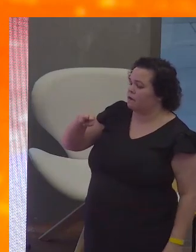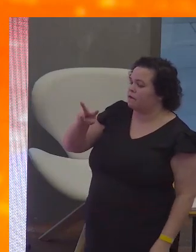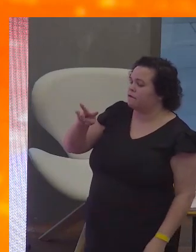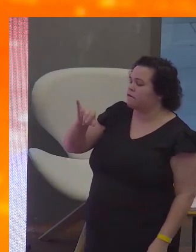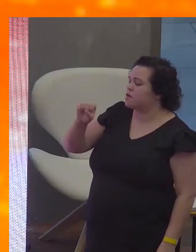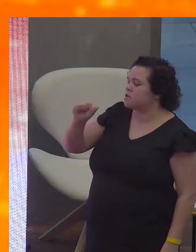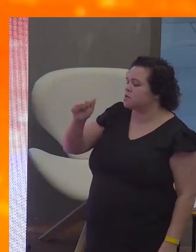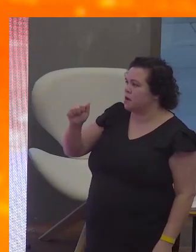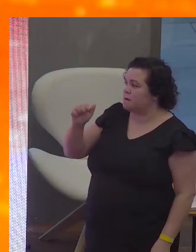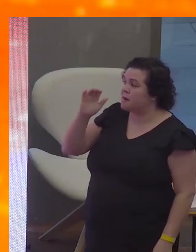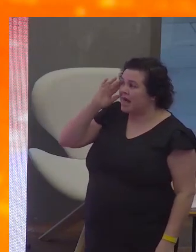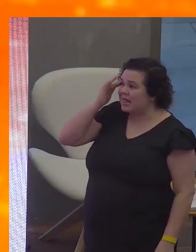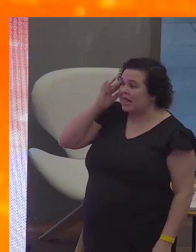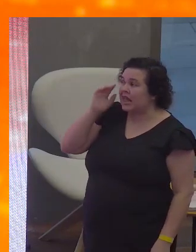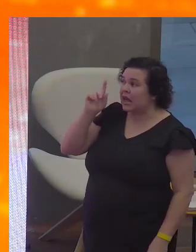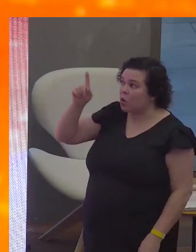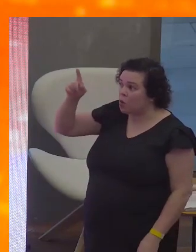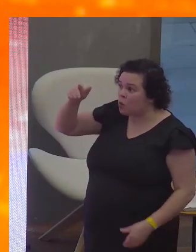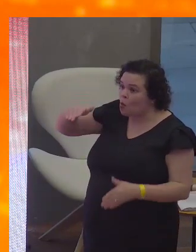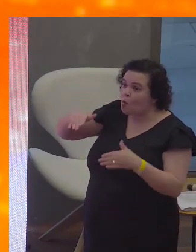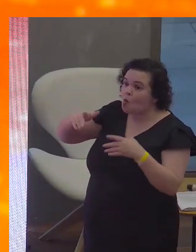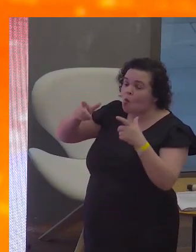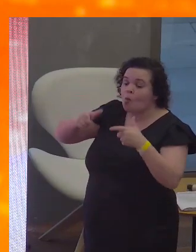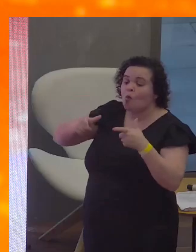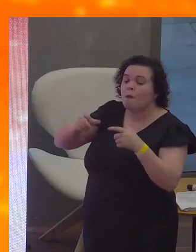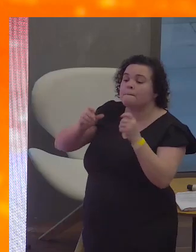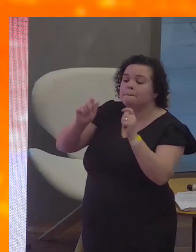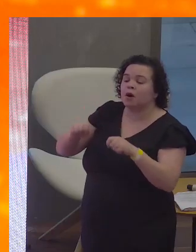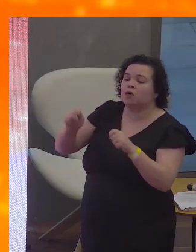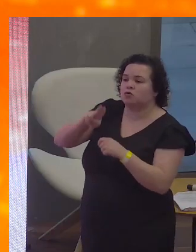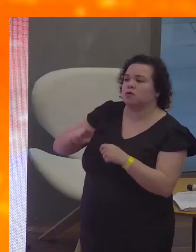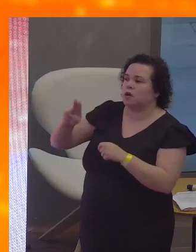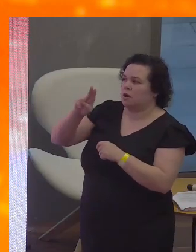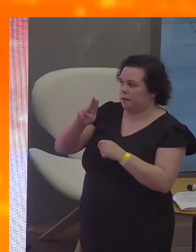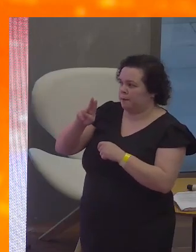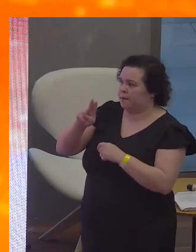os constituintes autorizados para uso em suplementos alimentares.